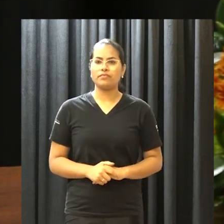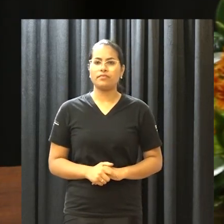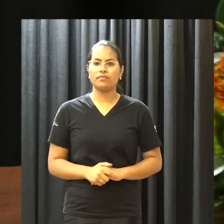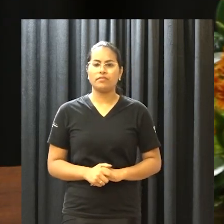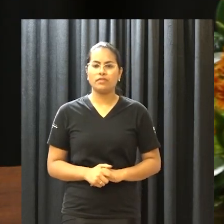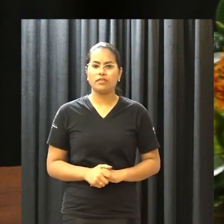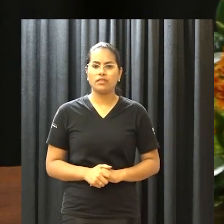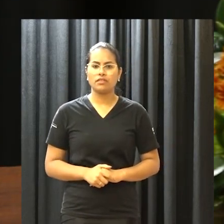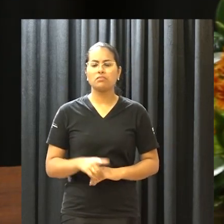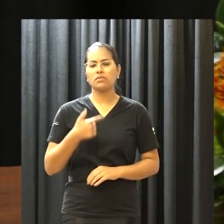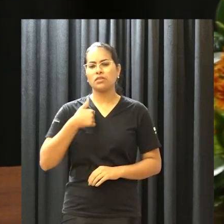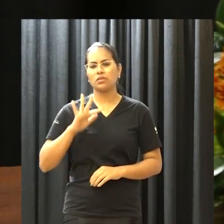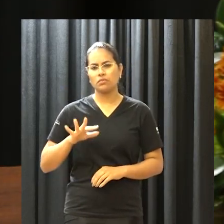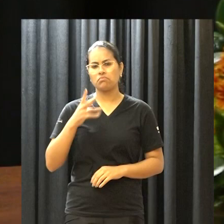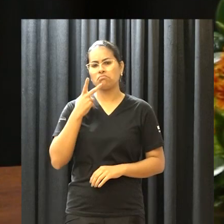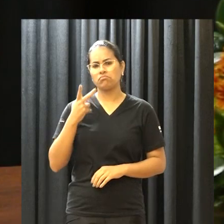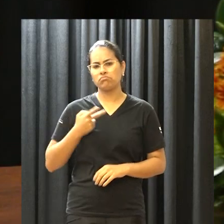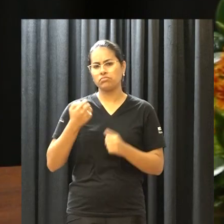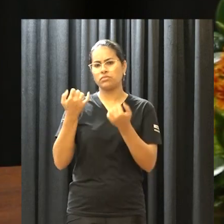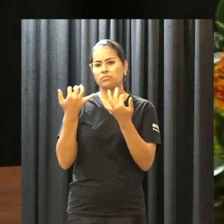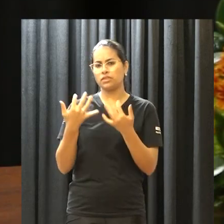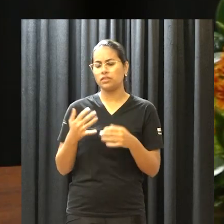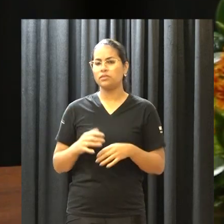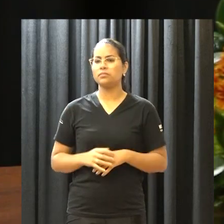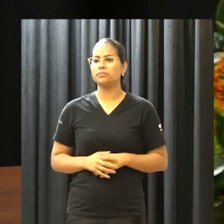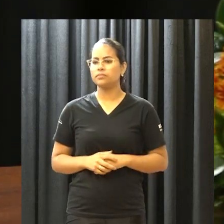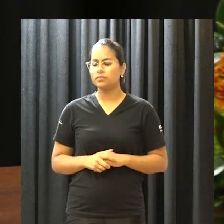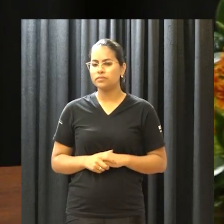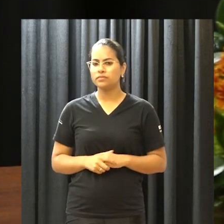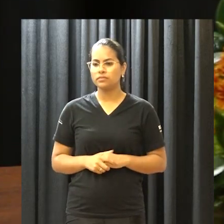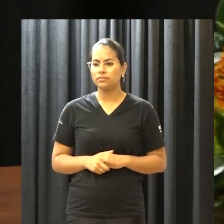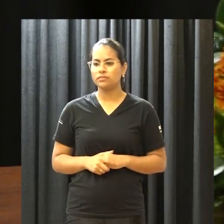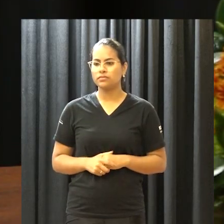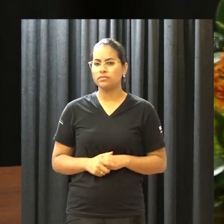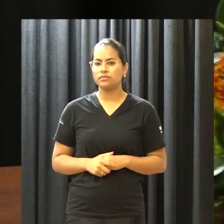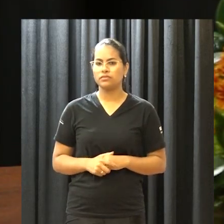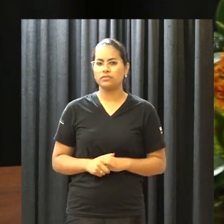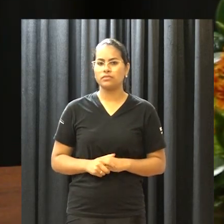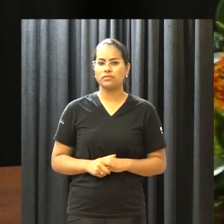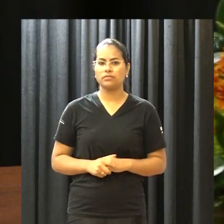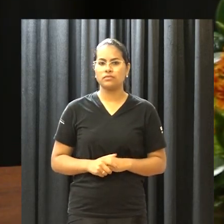Isso aqui eu já falei. Espera aí, como é que vai para a frente? Espera aí.